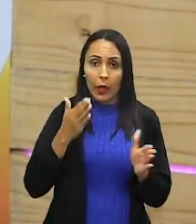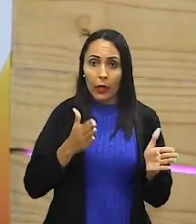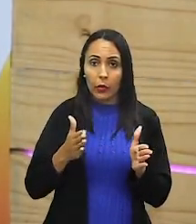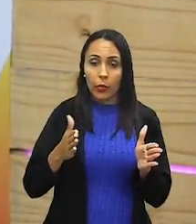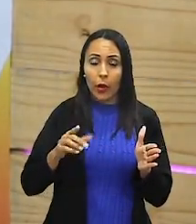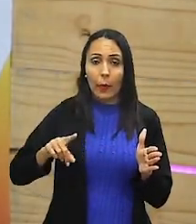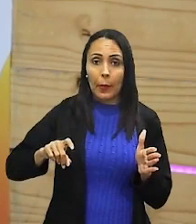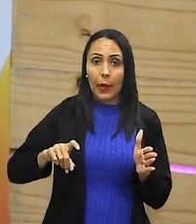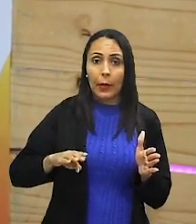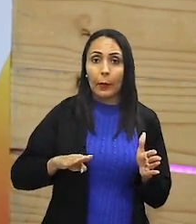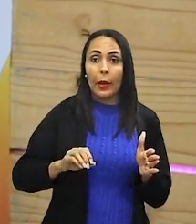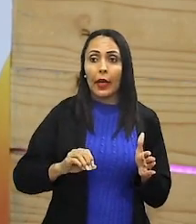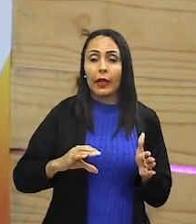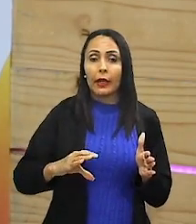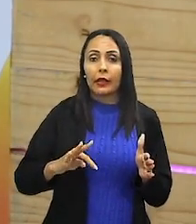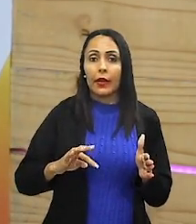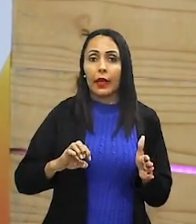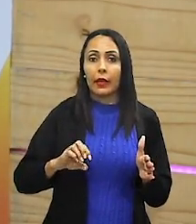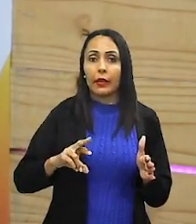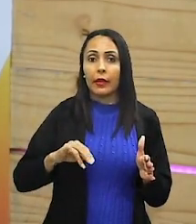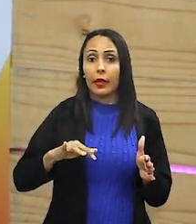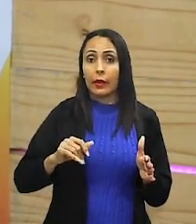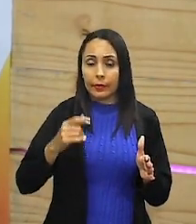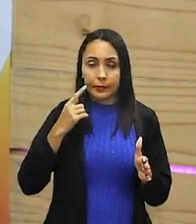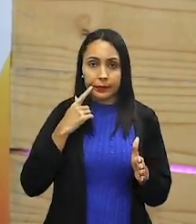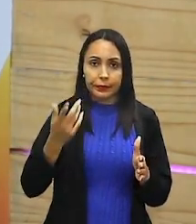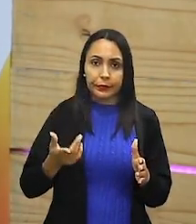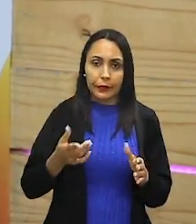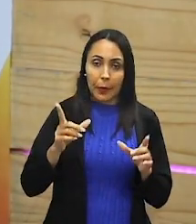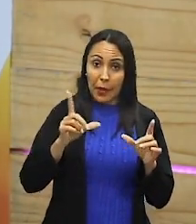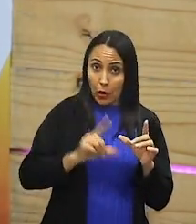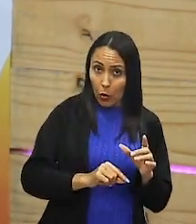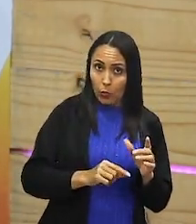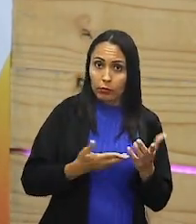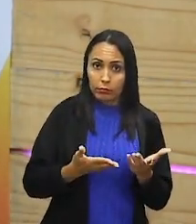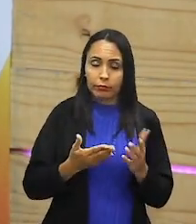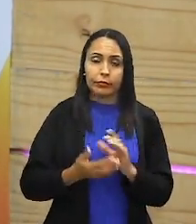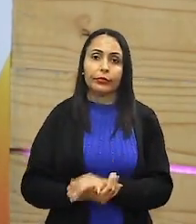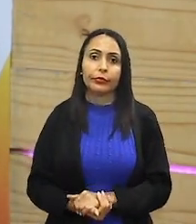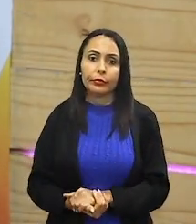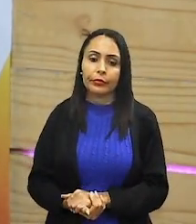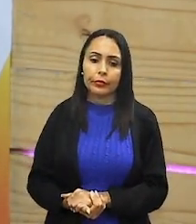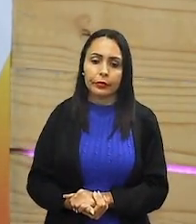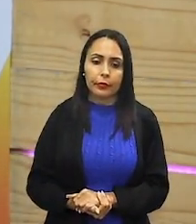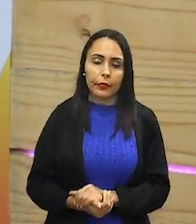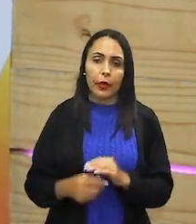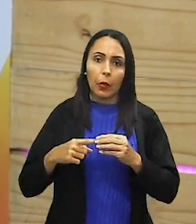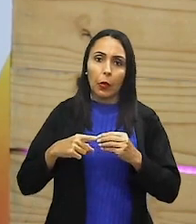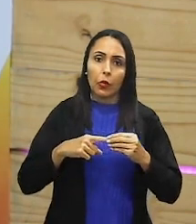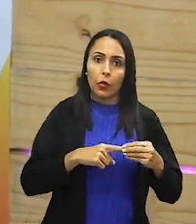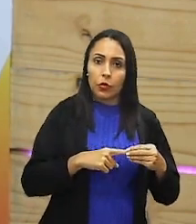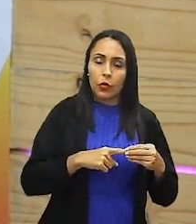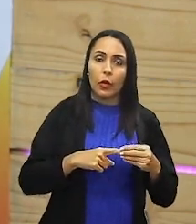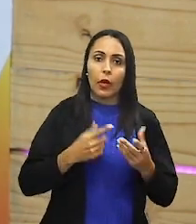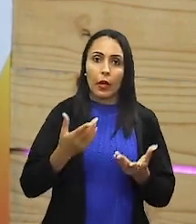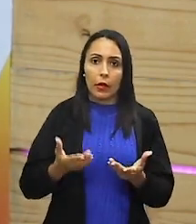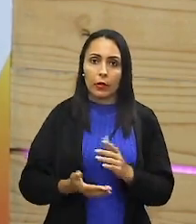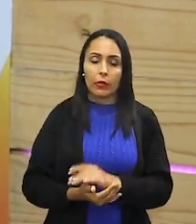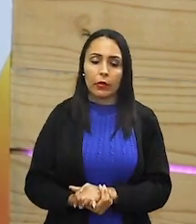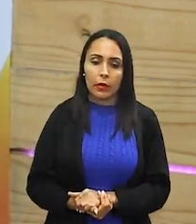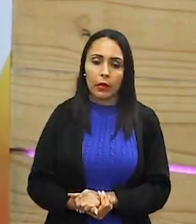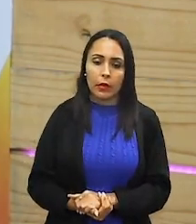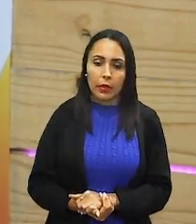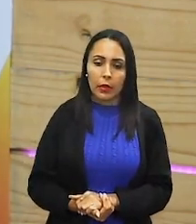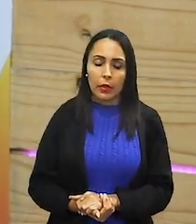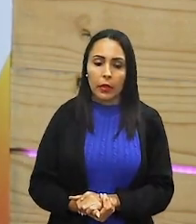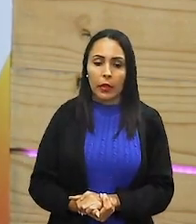agentes microbiológicos que geralmente a gente estuda, vírus, bactéria, protozoário, fungo, e o vírus